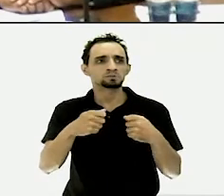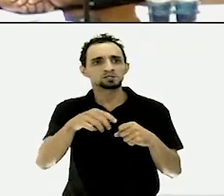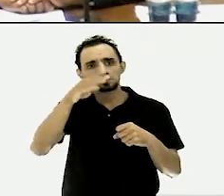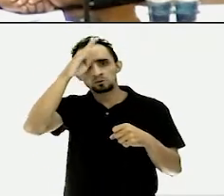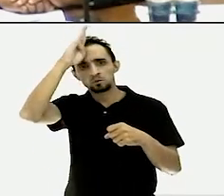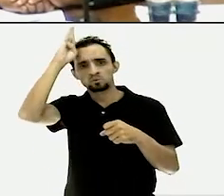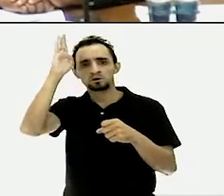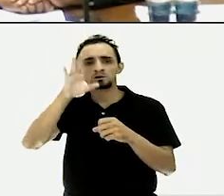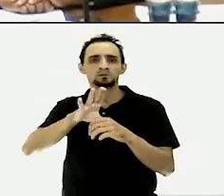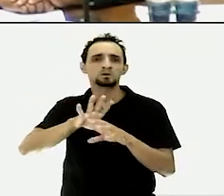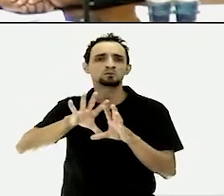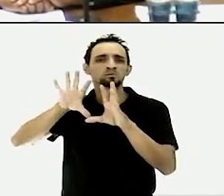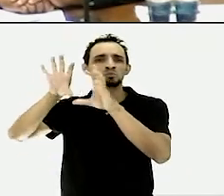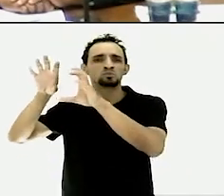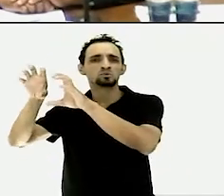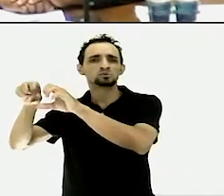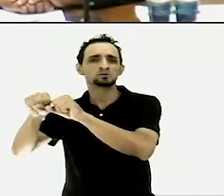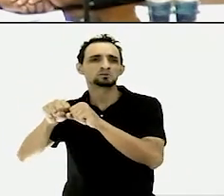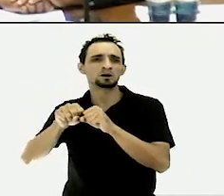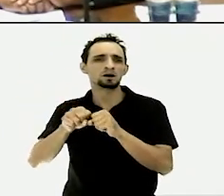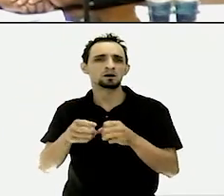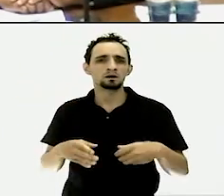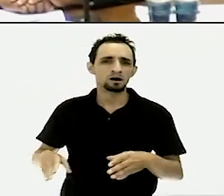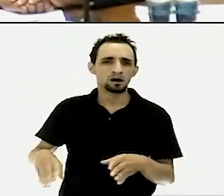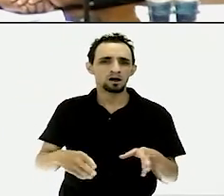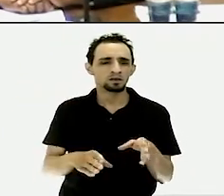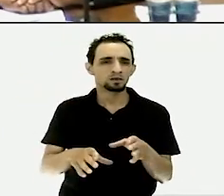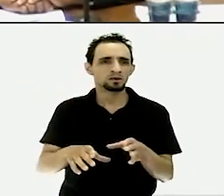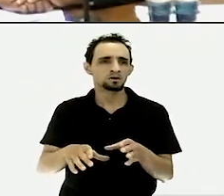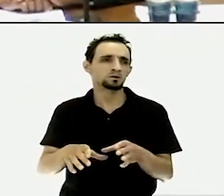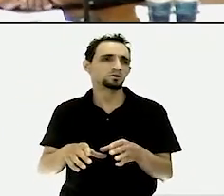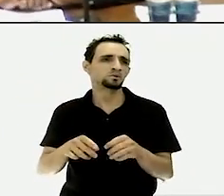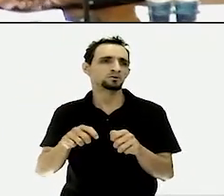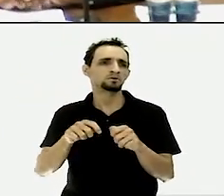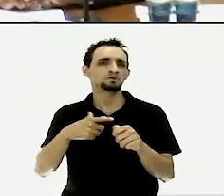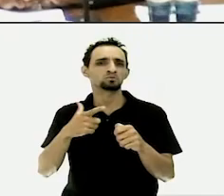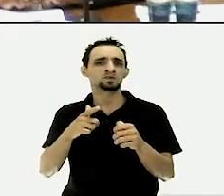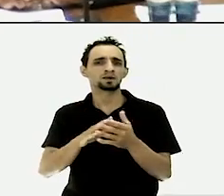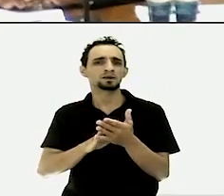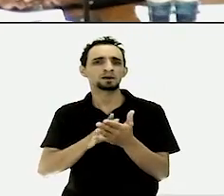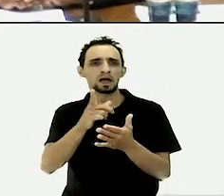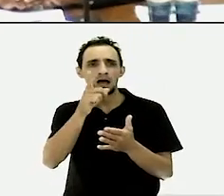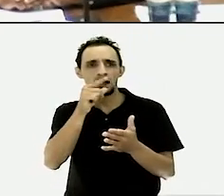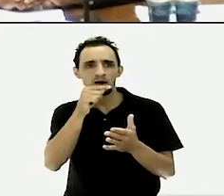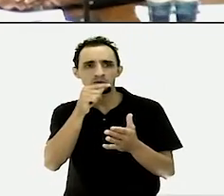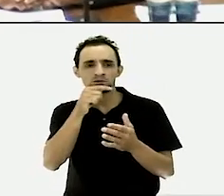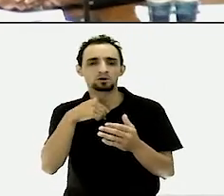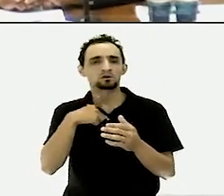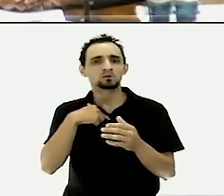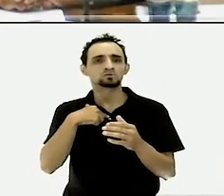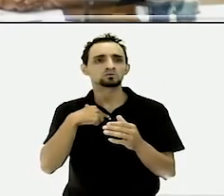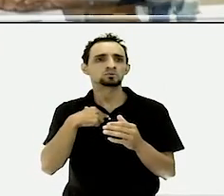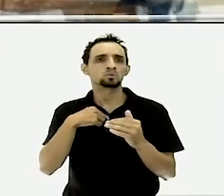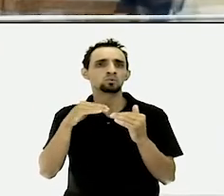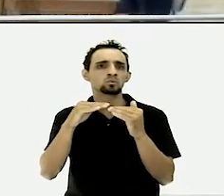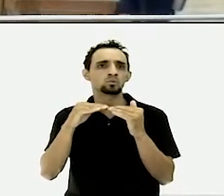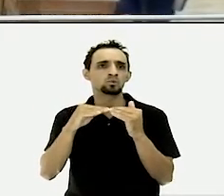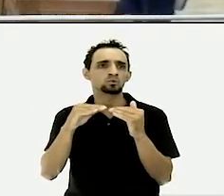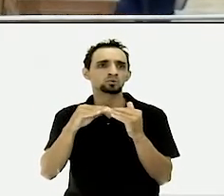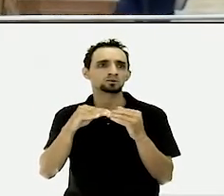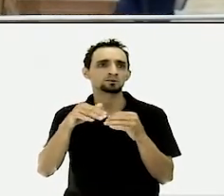do esgoto aí que a população está sofrendo. Então, faz a coisa correta aí que nós estamos precisando. Então, o requerimento está em